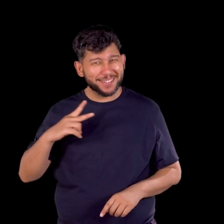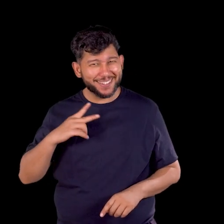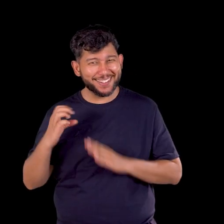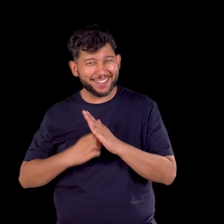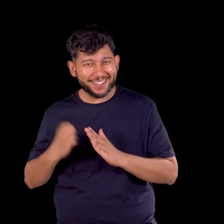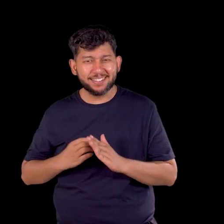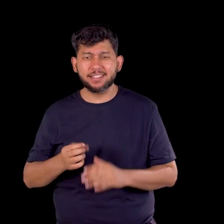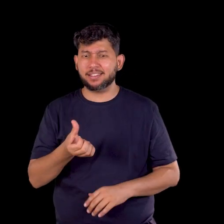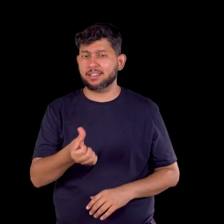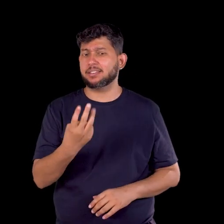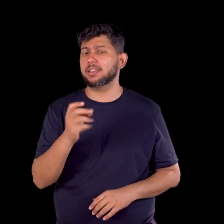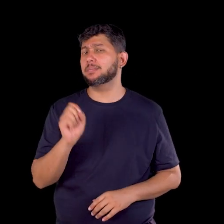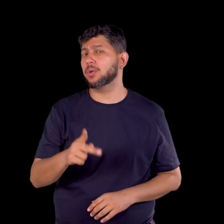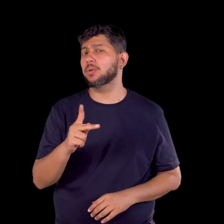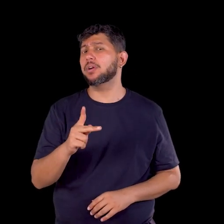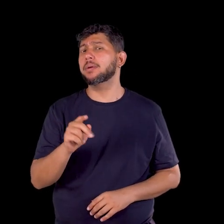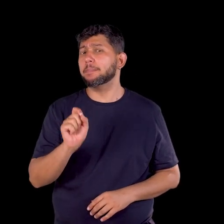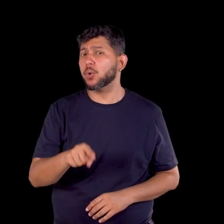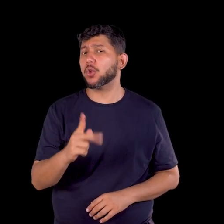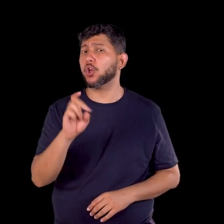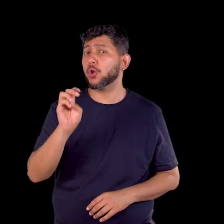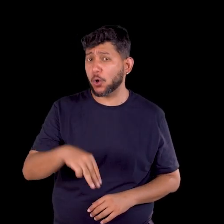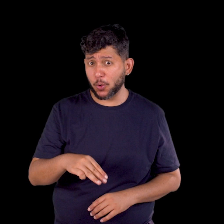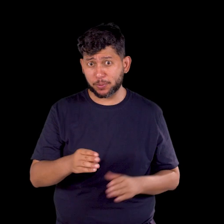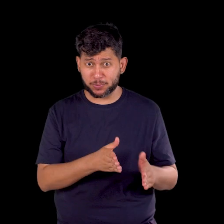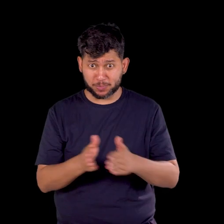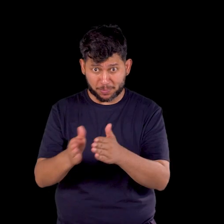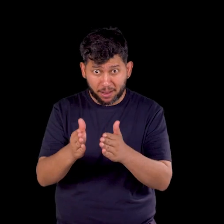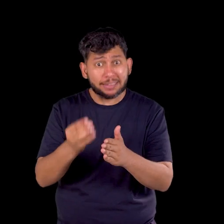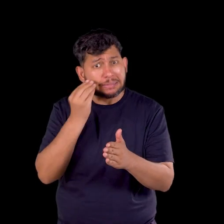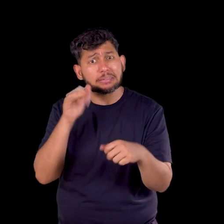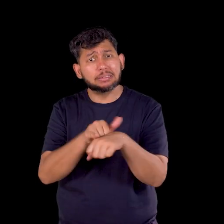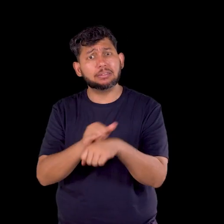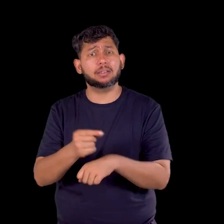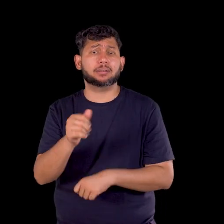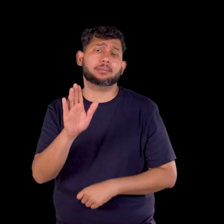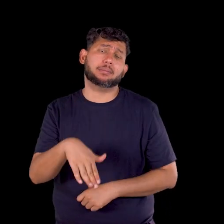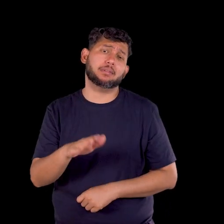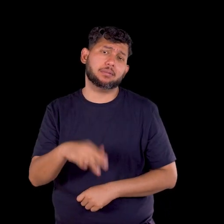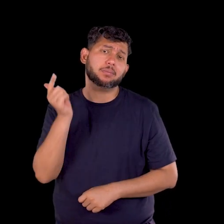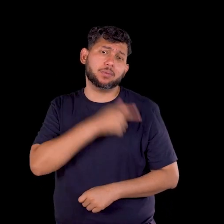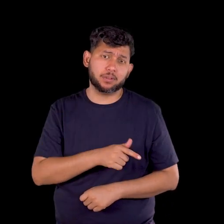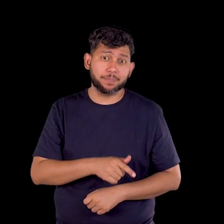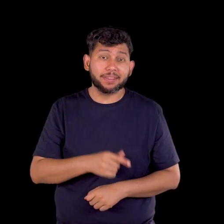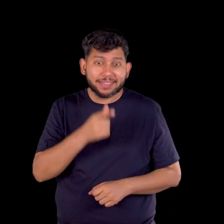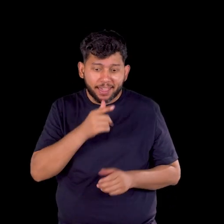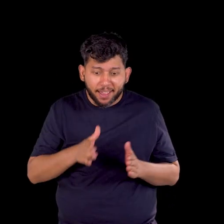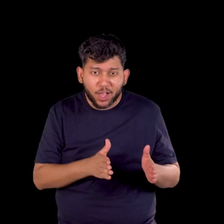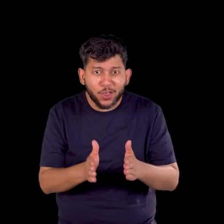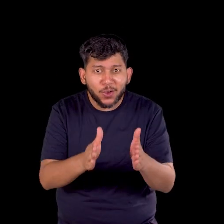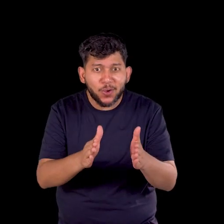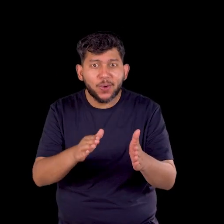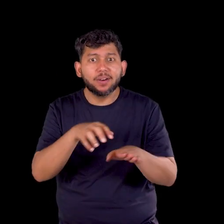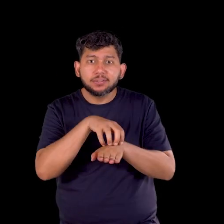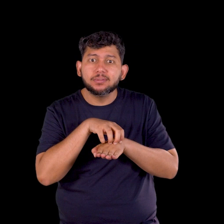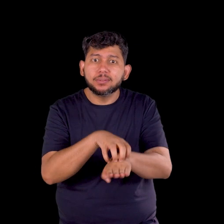de rede hidrográfica e baratear o transporte de carga, instituindo-se hidrovias eficientes